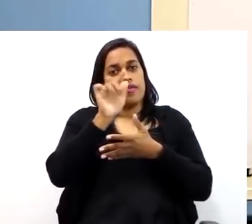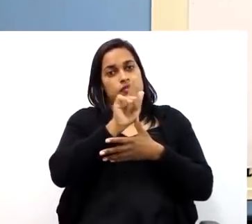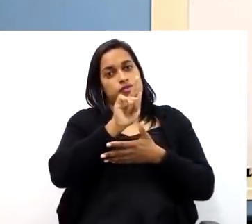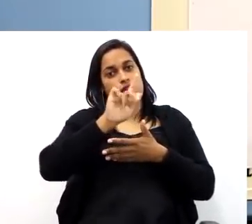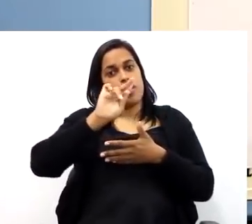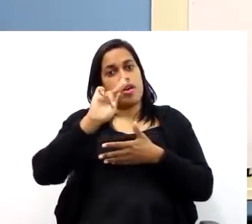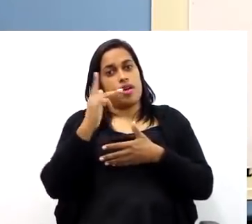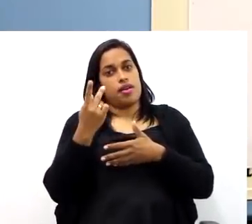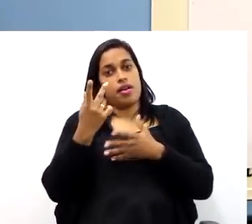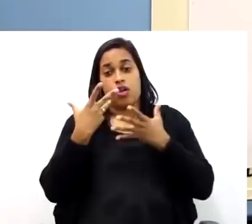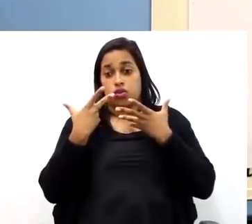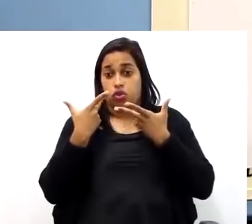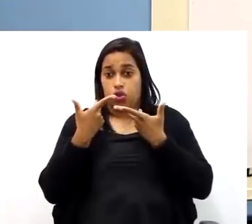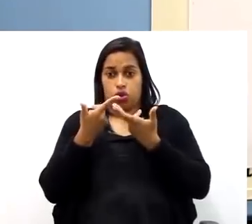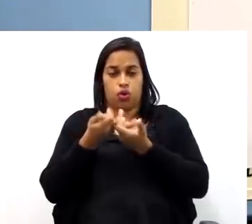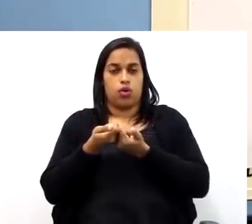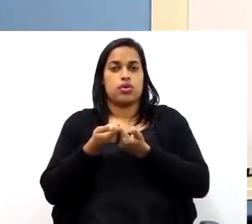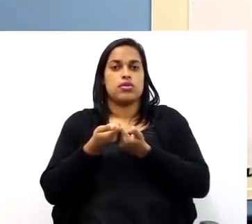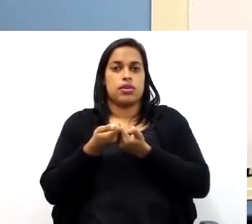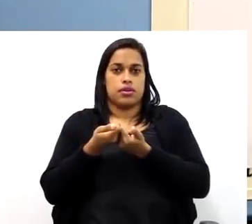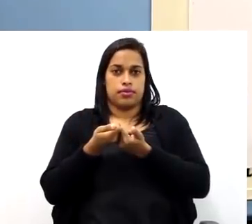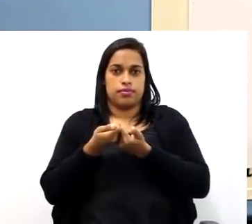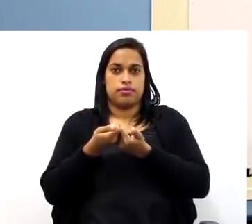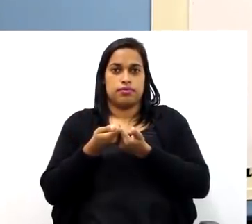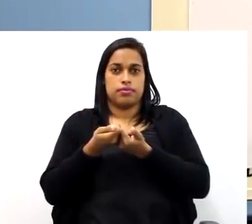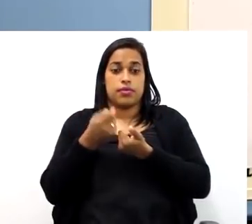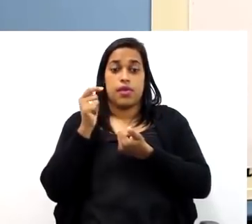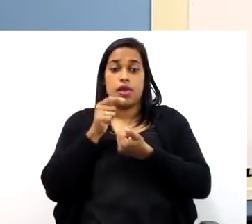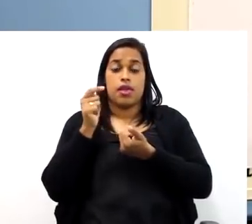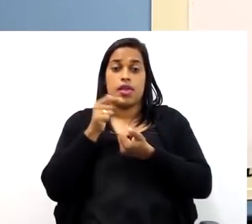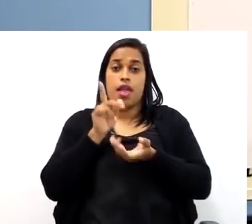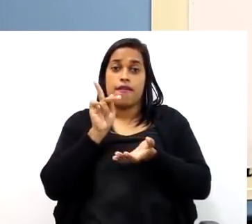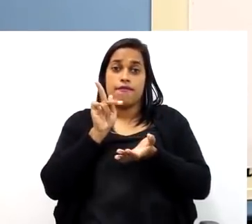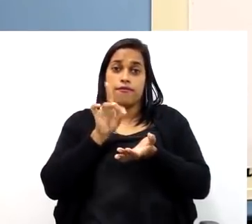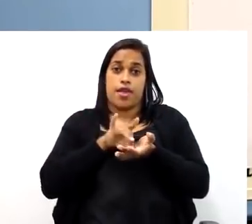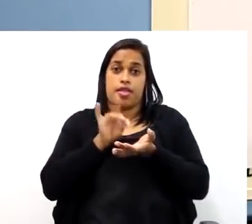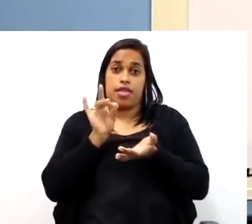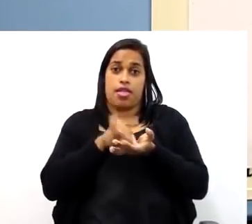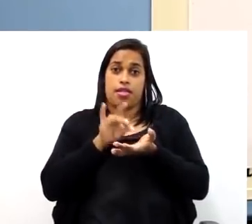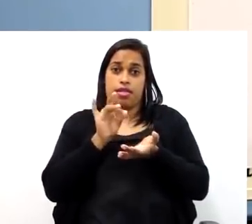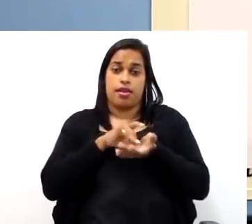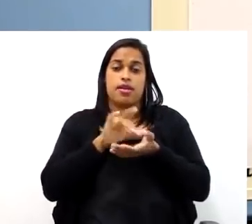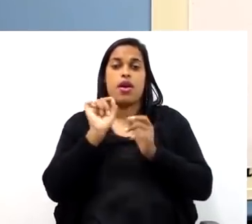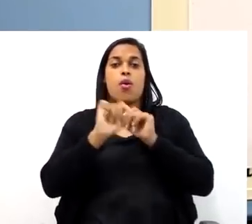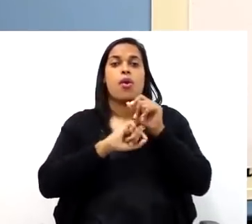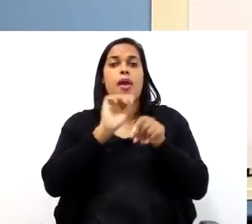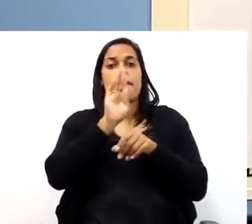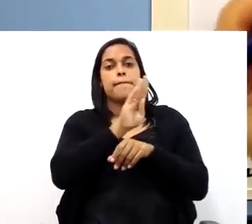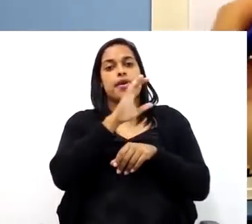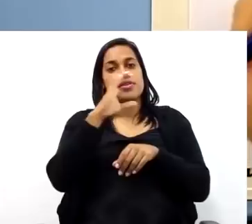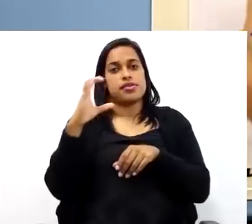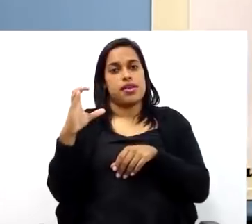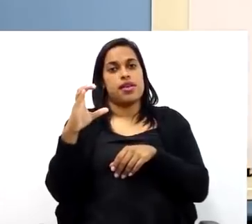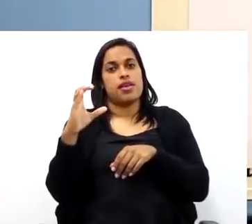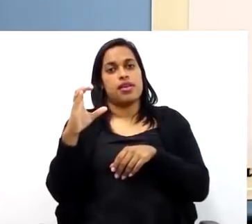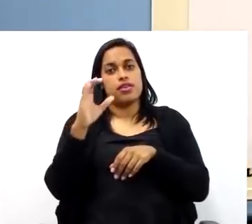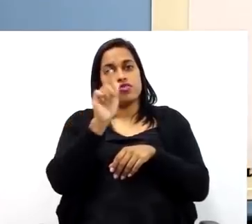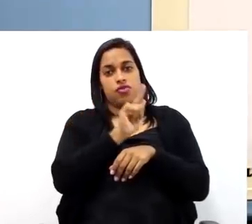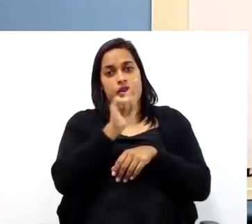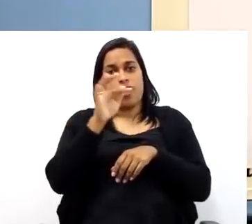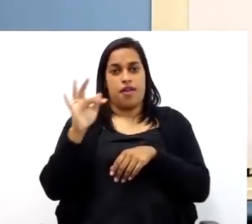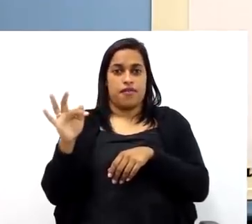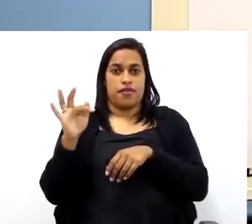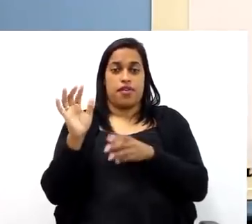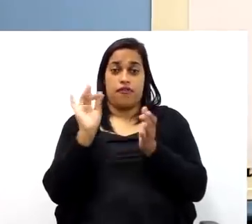a face EFGH. Está aqui toda em vista básica. Então, quem estaria em verdadeira grandeza aqui seria